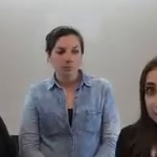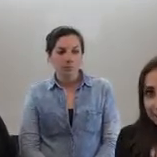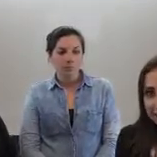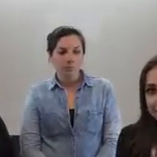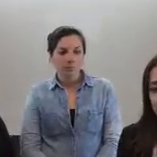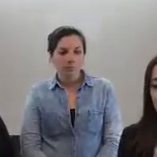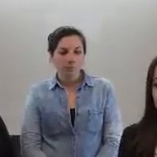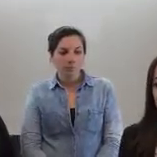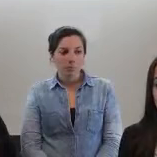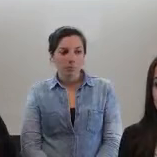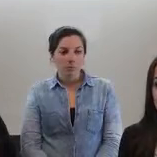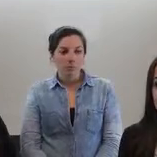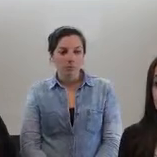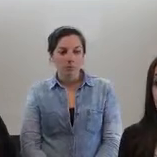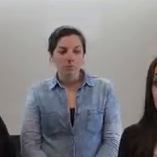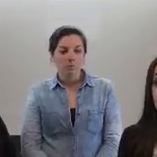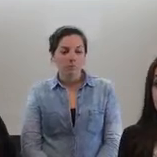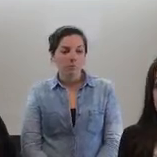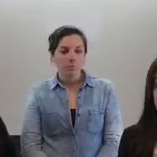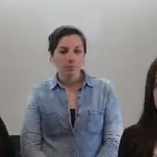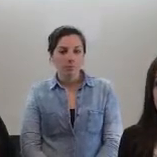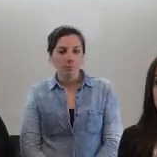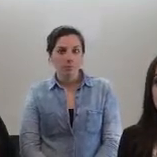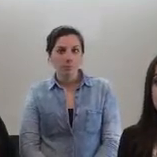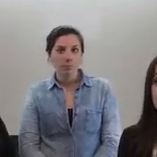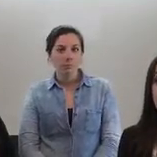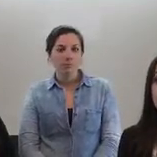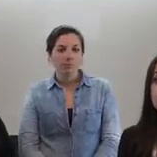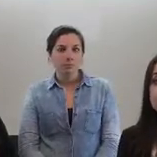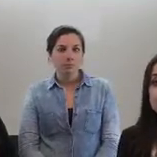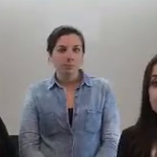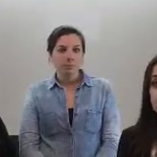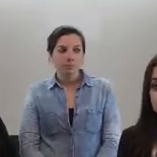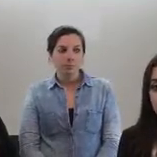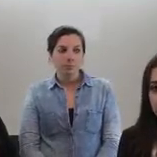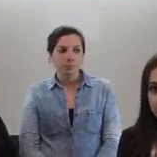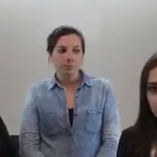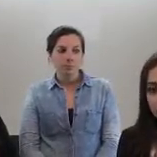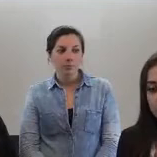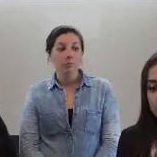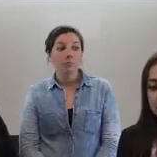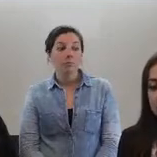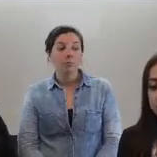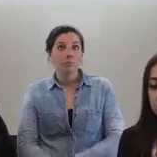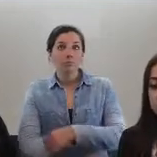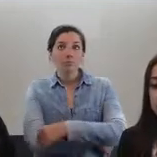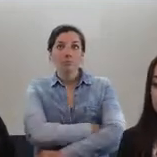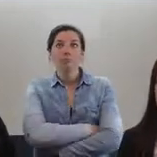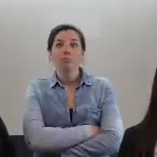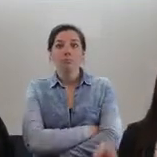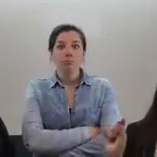tela, direito da tela, vocês têm acesso à biblioteca. E dentro da biblioteca tem pesquisa pelo Pérgamo. E lá